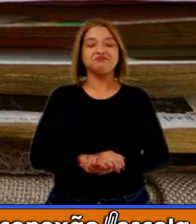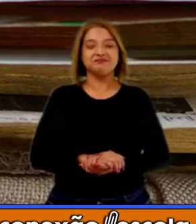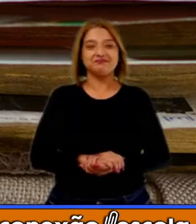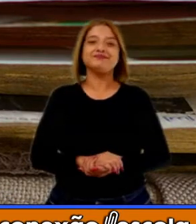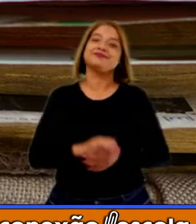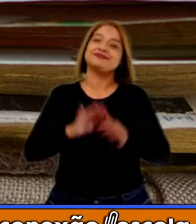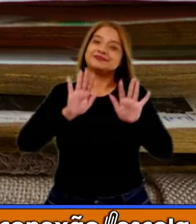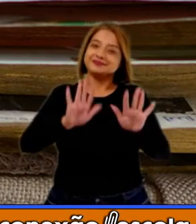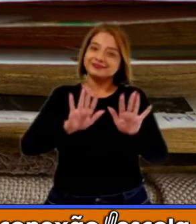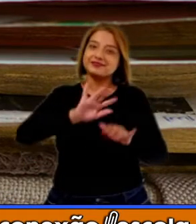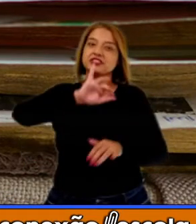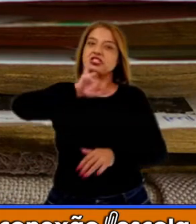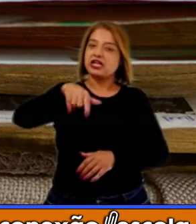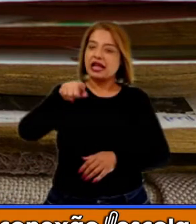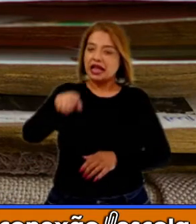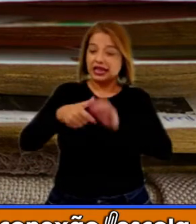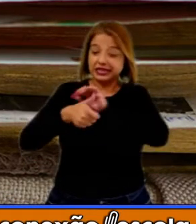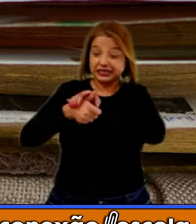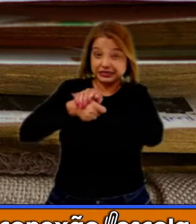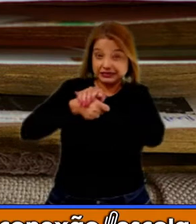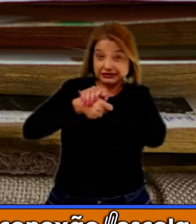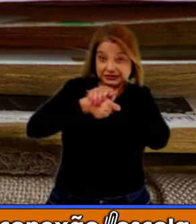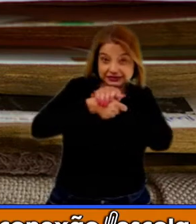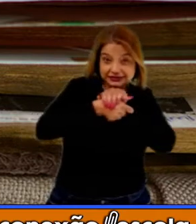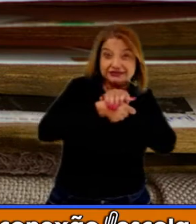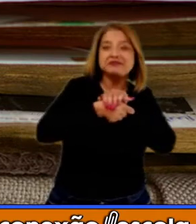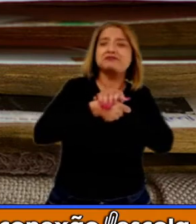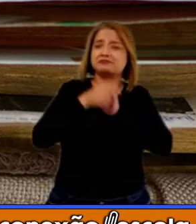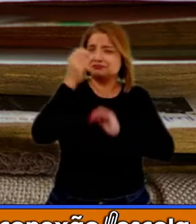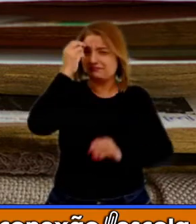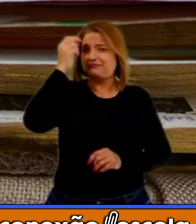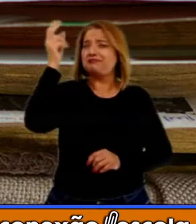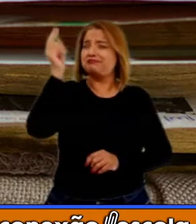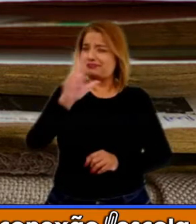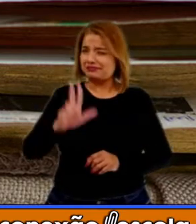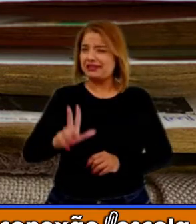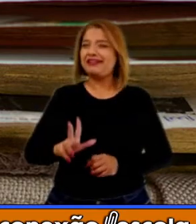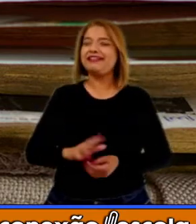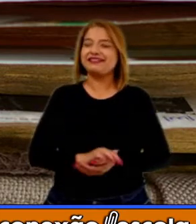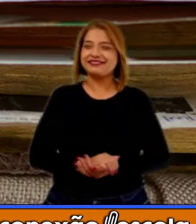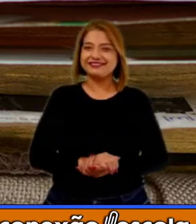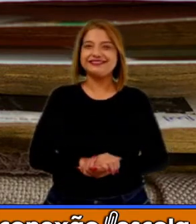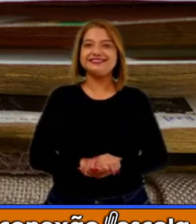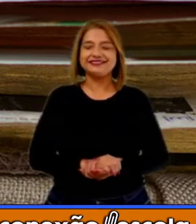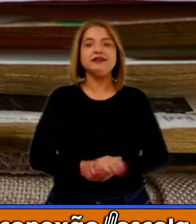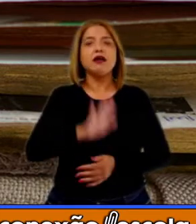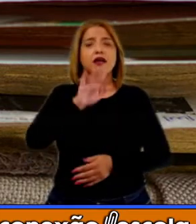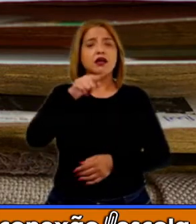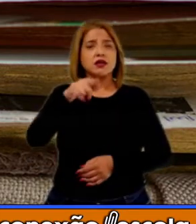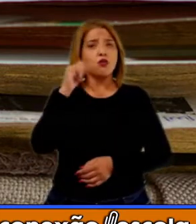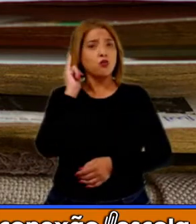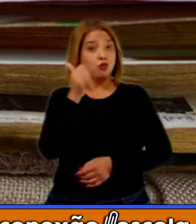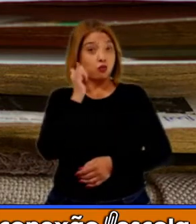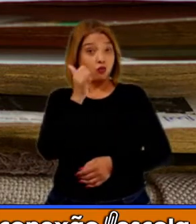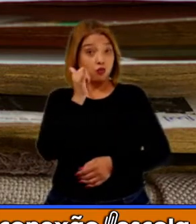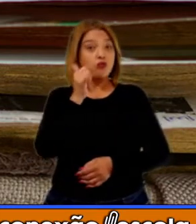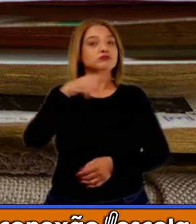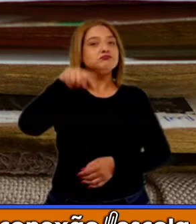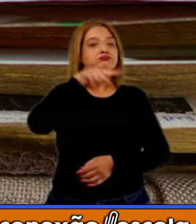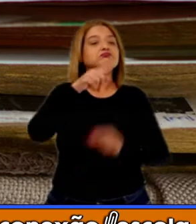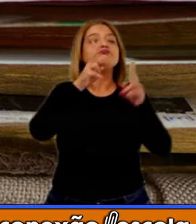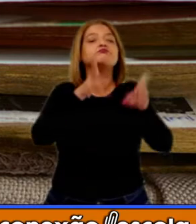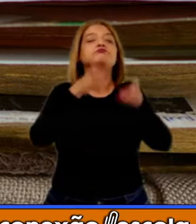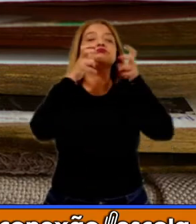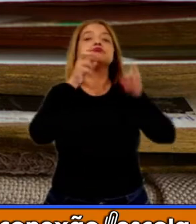Essa jabuti ou este jabuti é esperto, né? Nesse conto, nós vamos poder